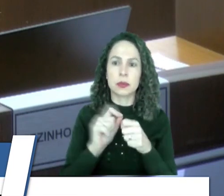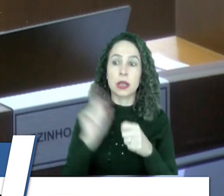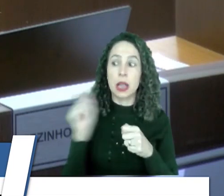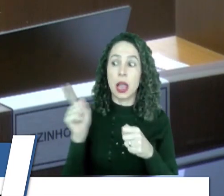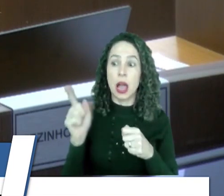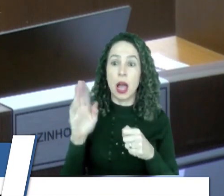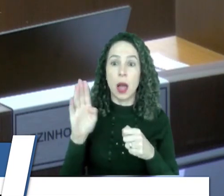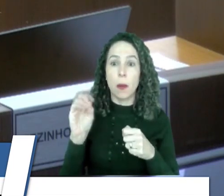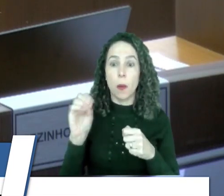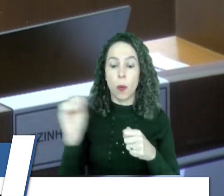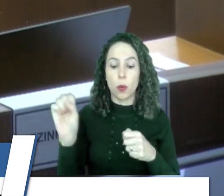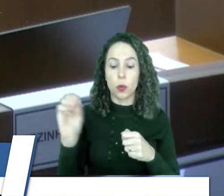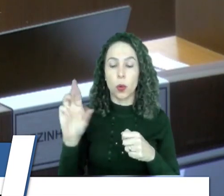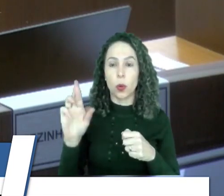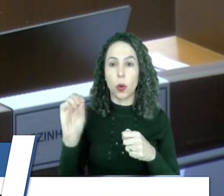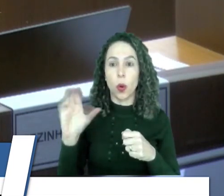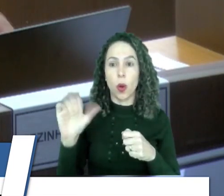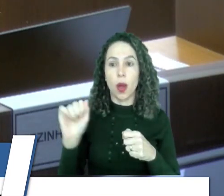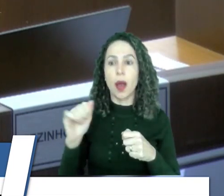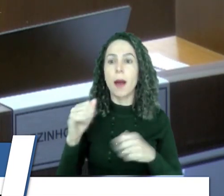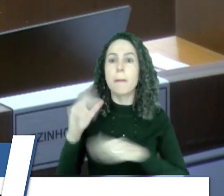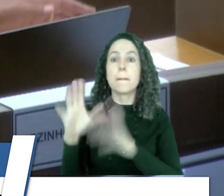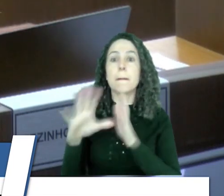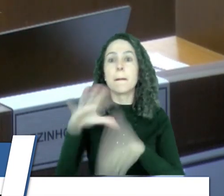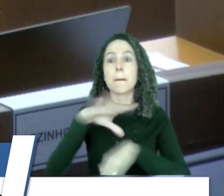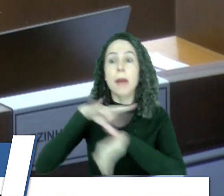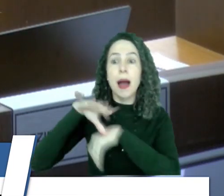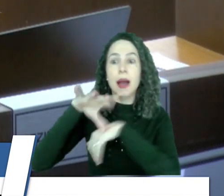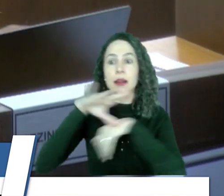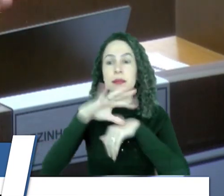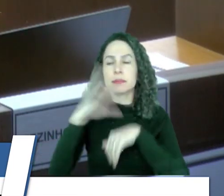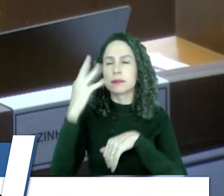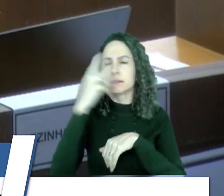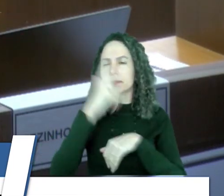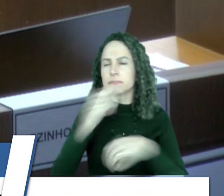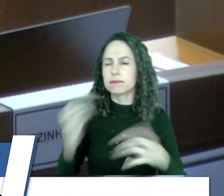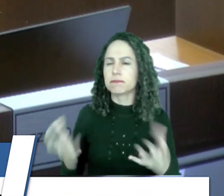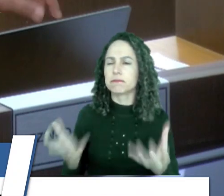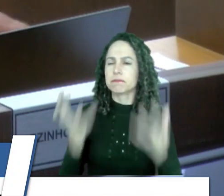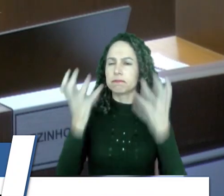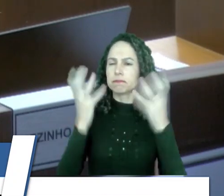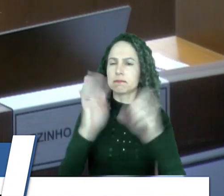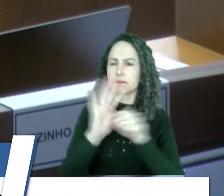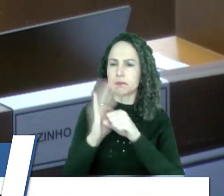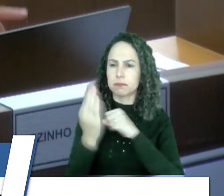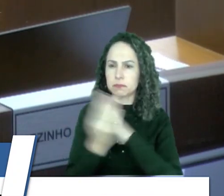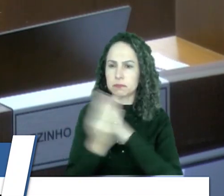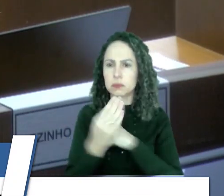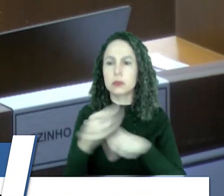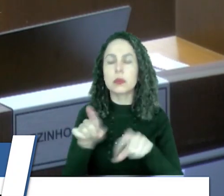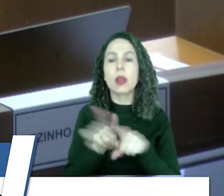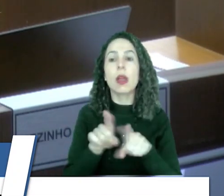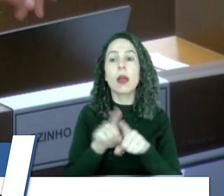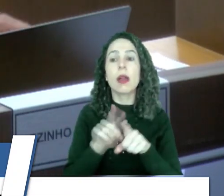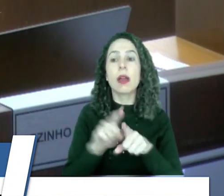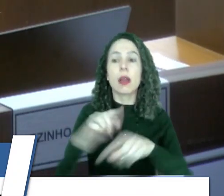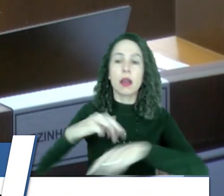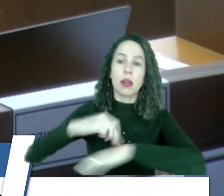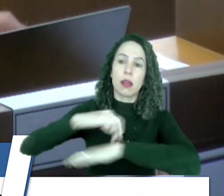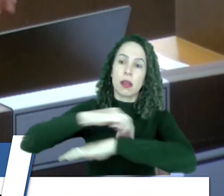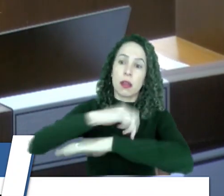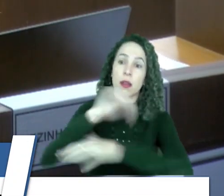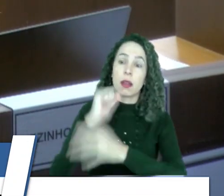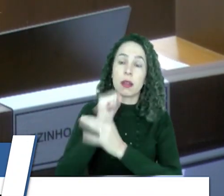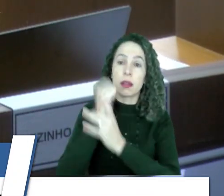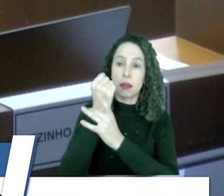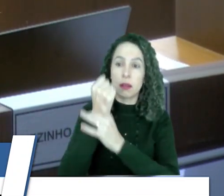um parque para poder ficar bonito, valorizar os bairros. E também tem a calçada segura, que saiu também